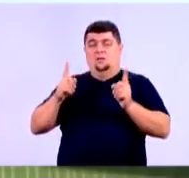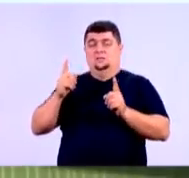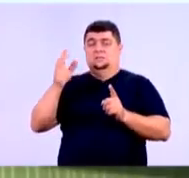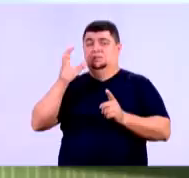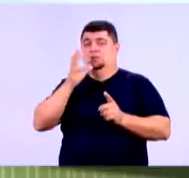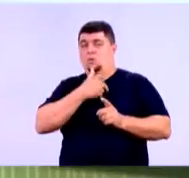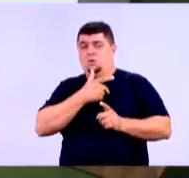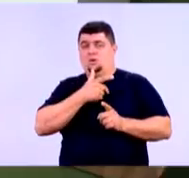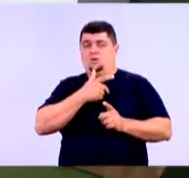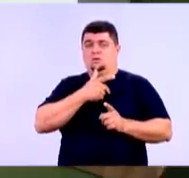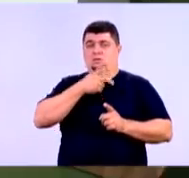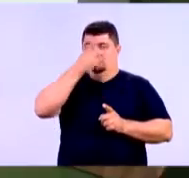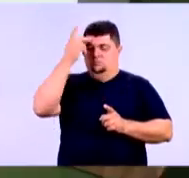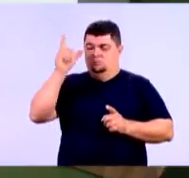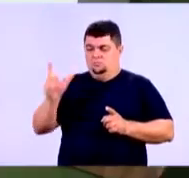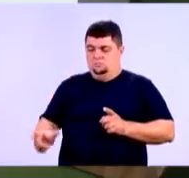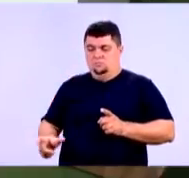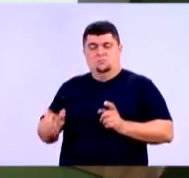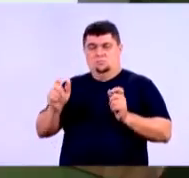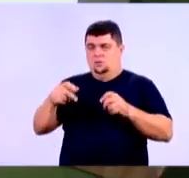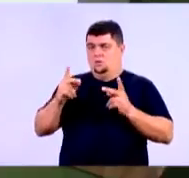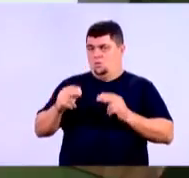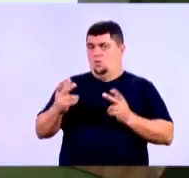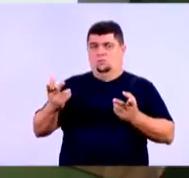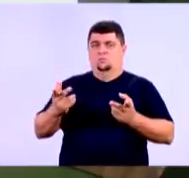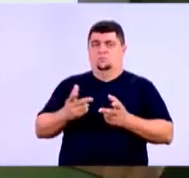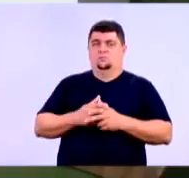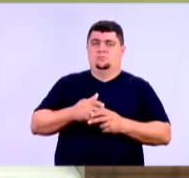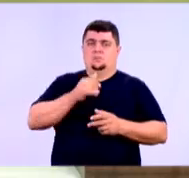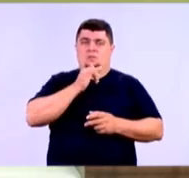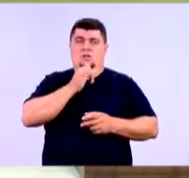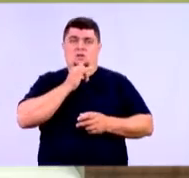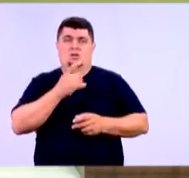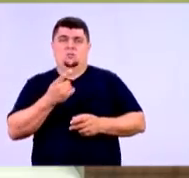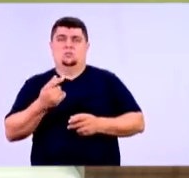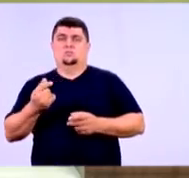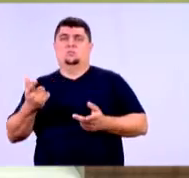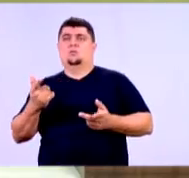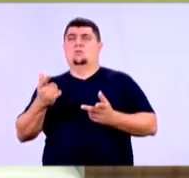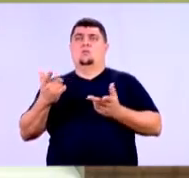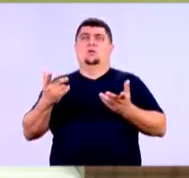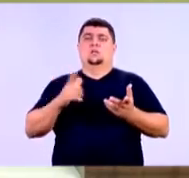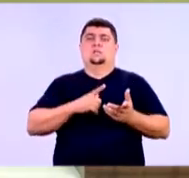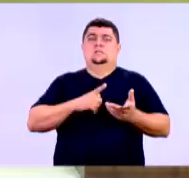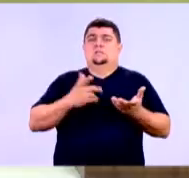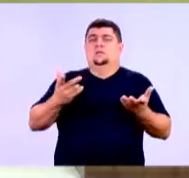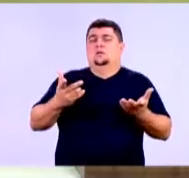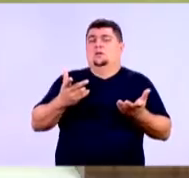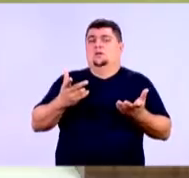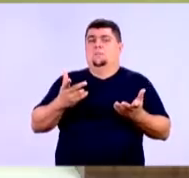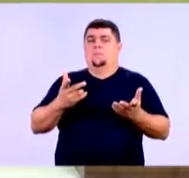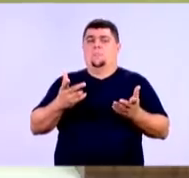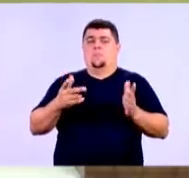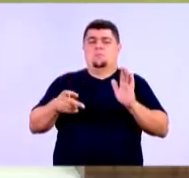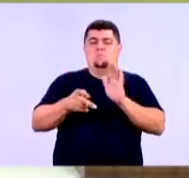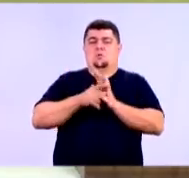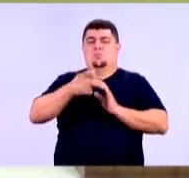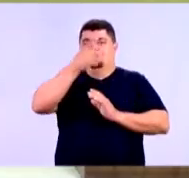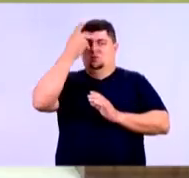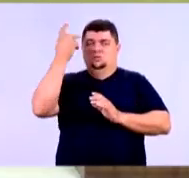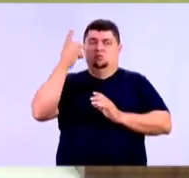a gente pode fazer uma análise similar, né, professor? Exatamente. O patrimônio dessa pessoa, ela se constitui, como a professora indicou,